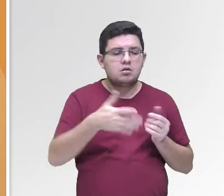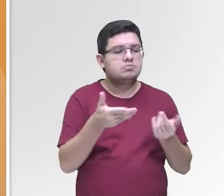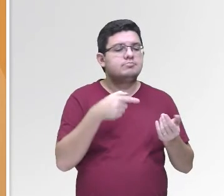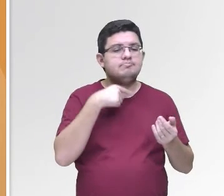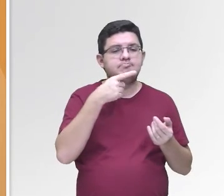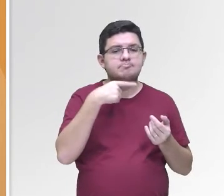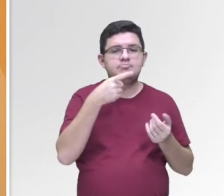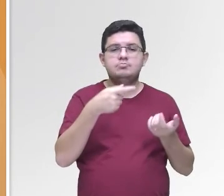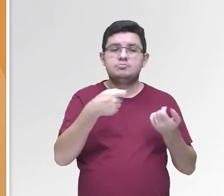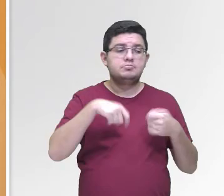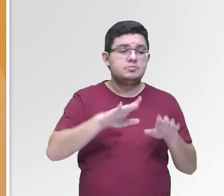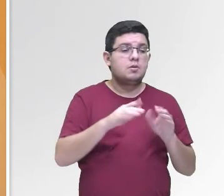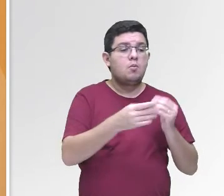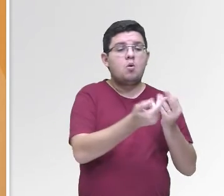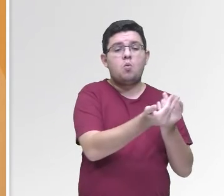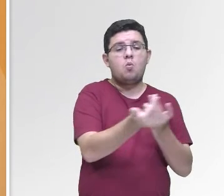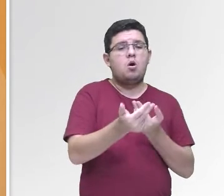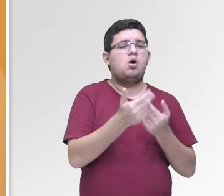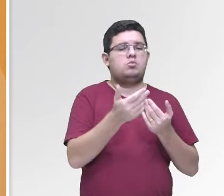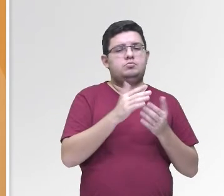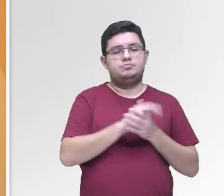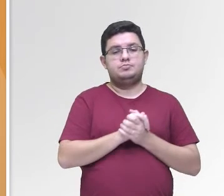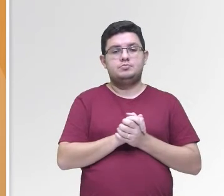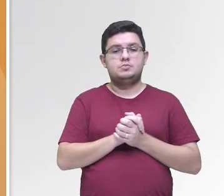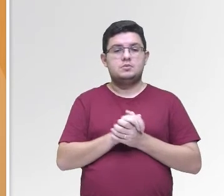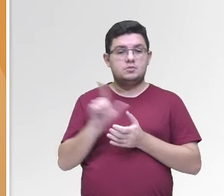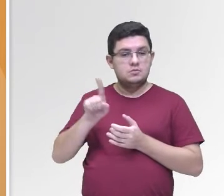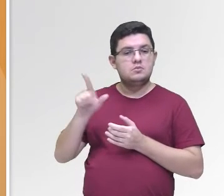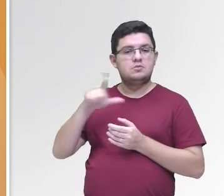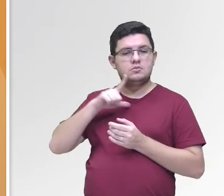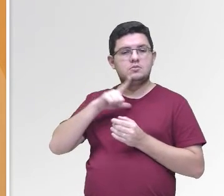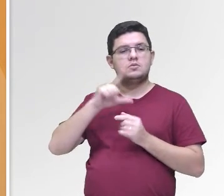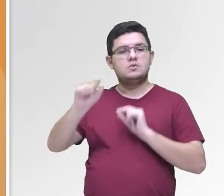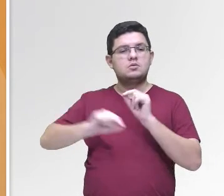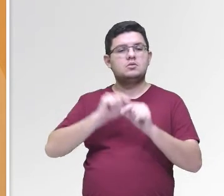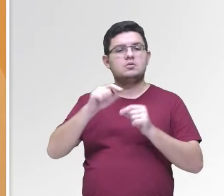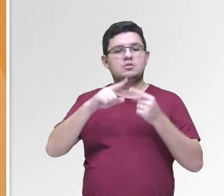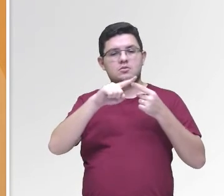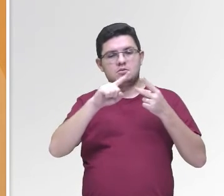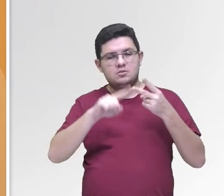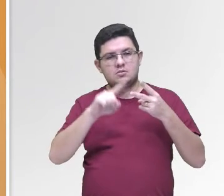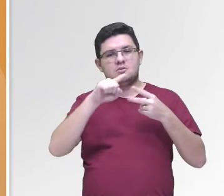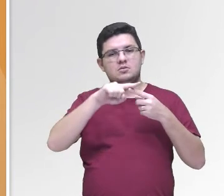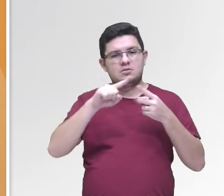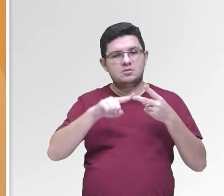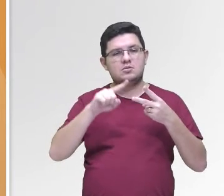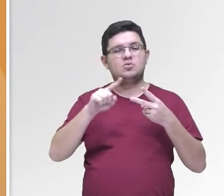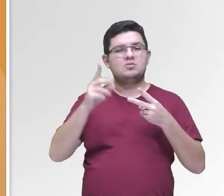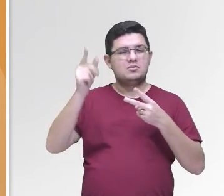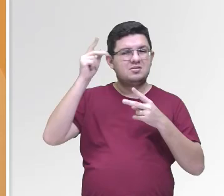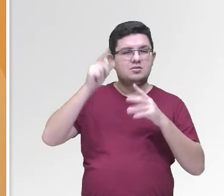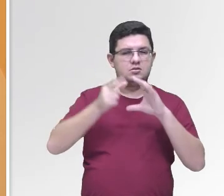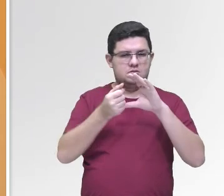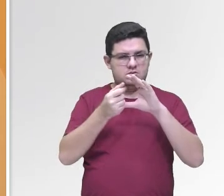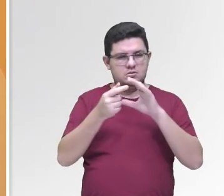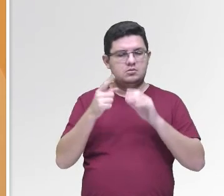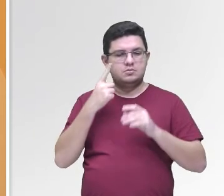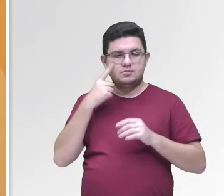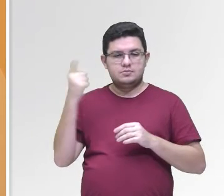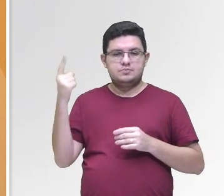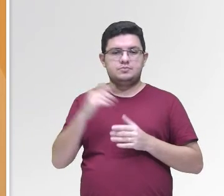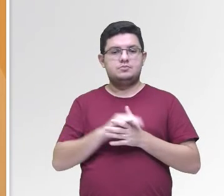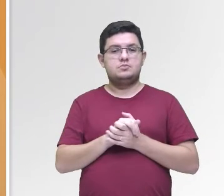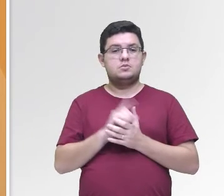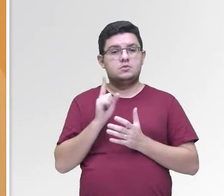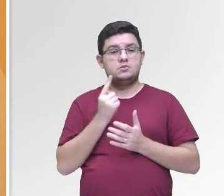do capitalismo financeiro, existiam aí o monopólio e o oligopólio, ok? Vamos observar uma